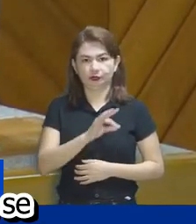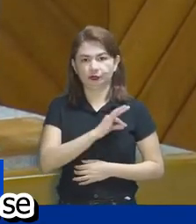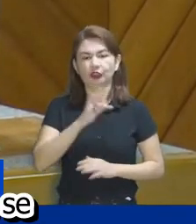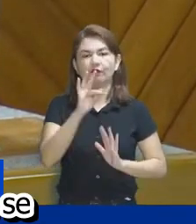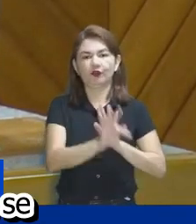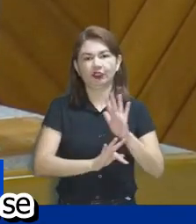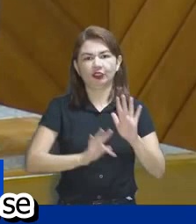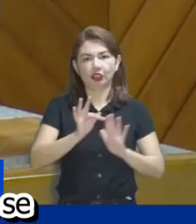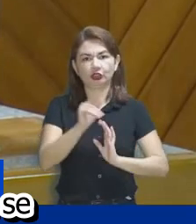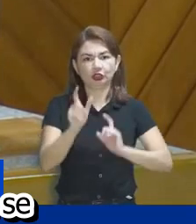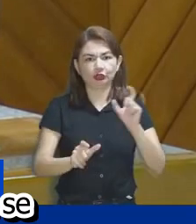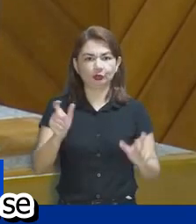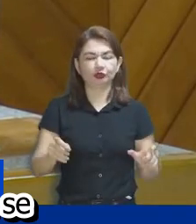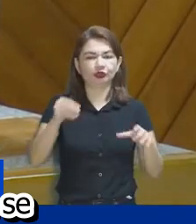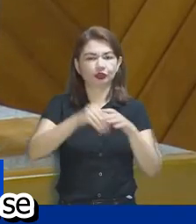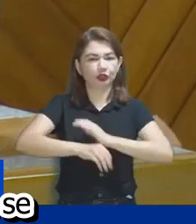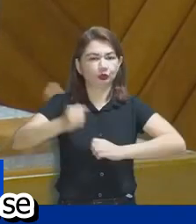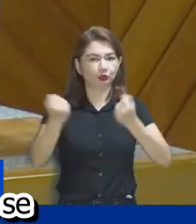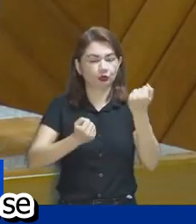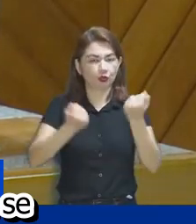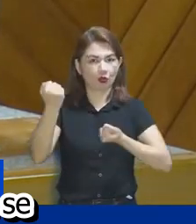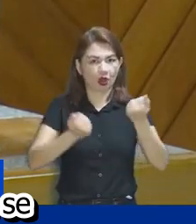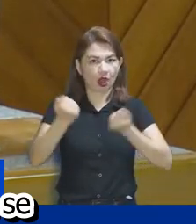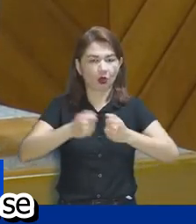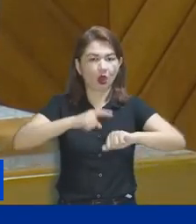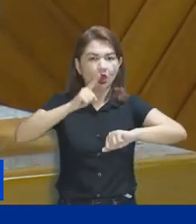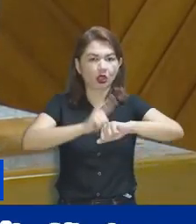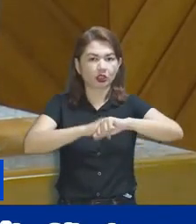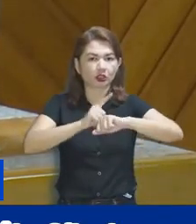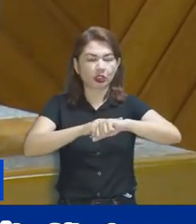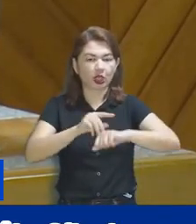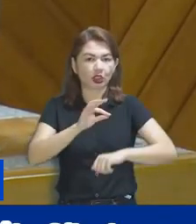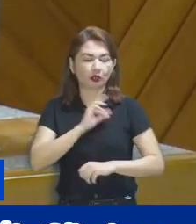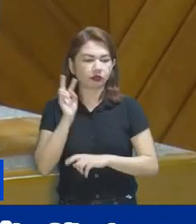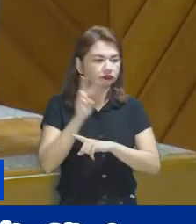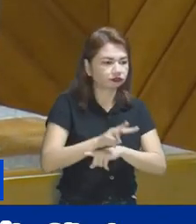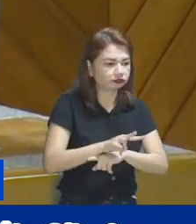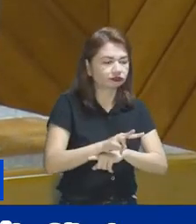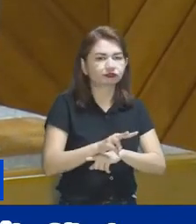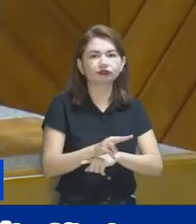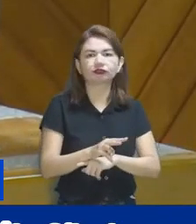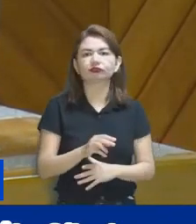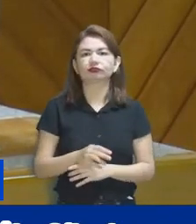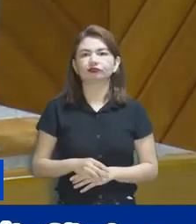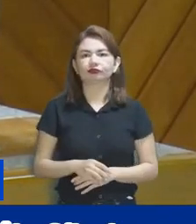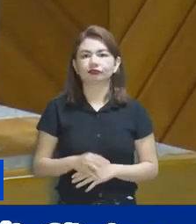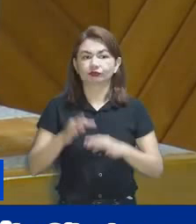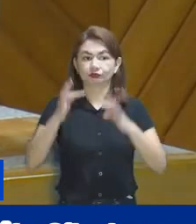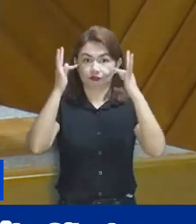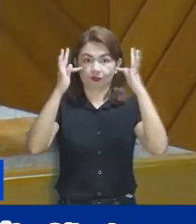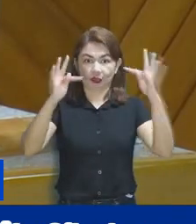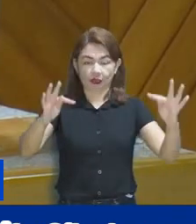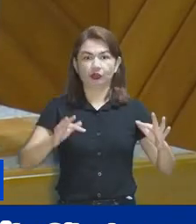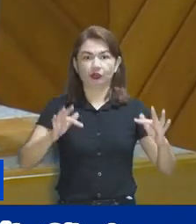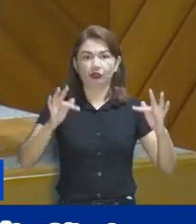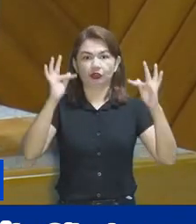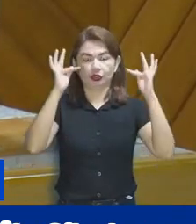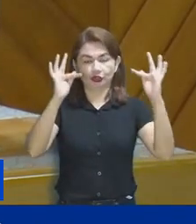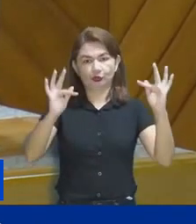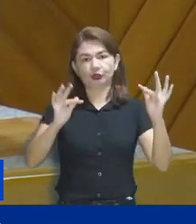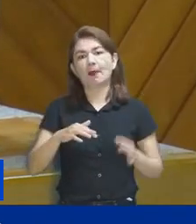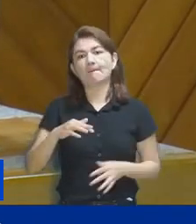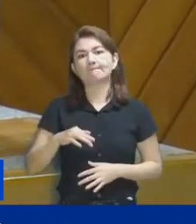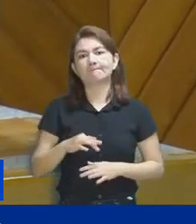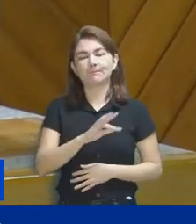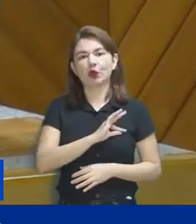das pessoas que se encontravam no veículo no momento da abordagem, nos testemunhos do delegado de Polícia Civil Fábio de Araújo Oliveira